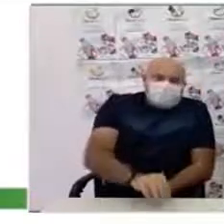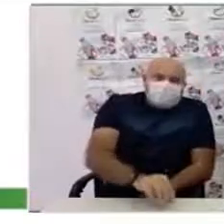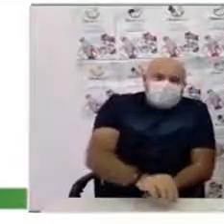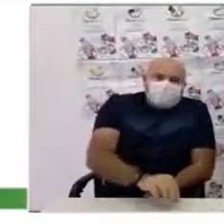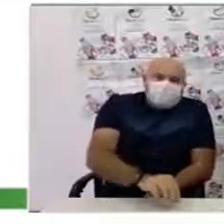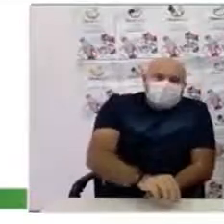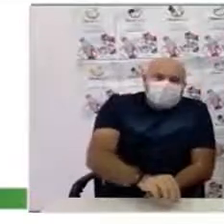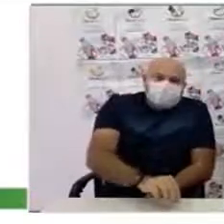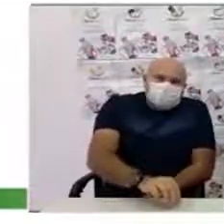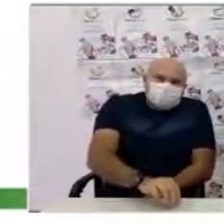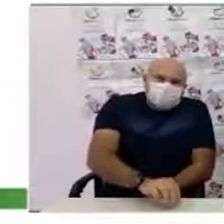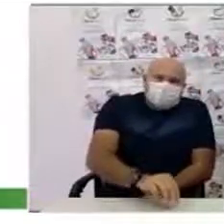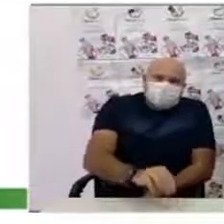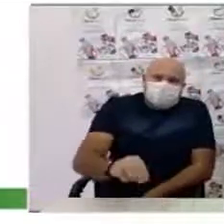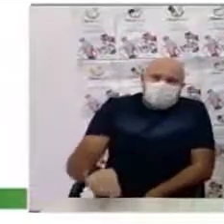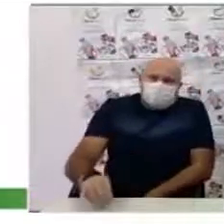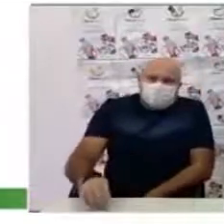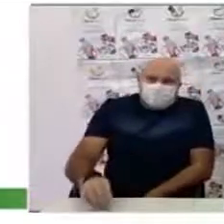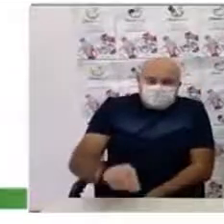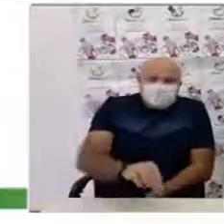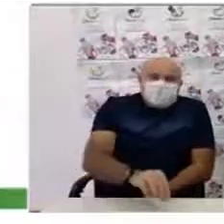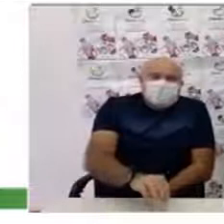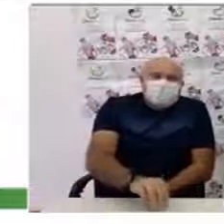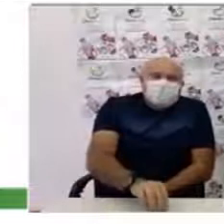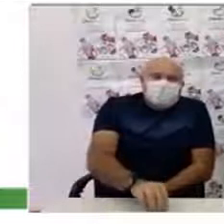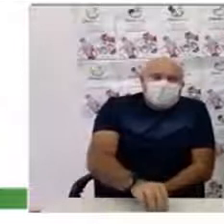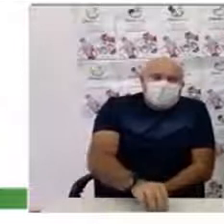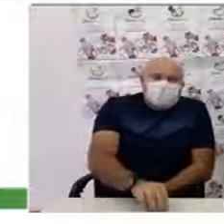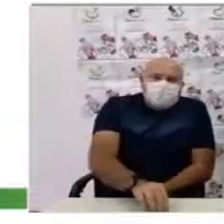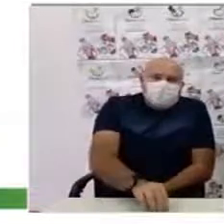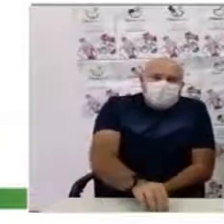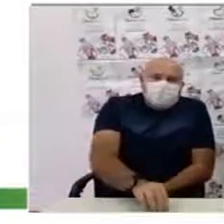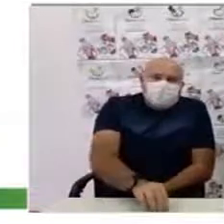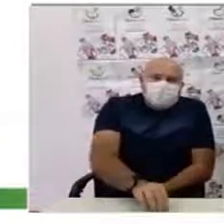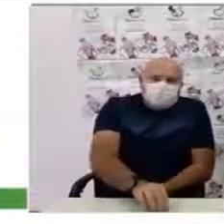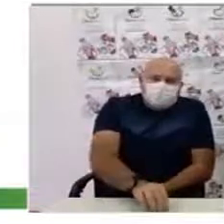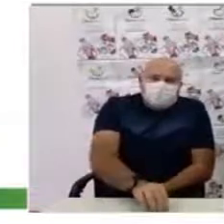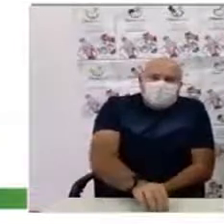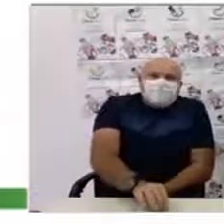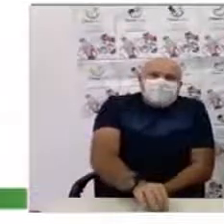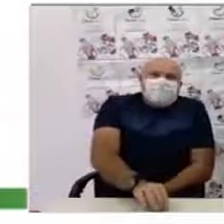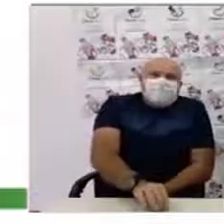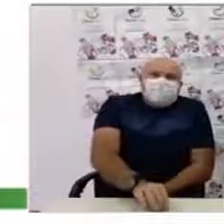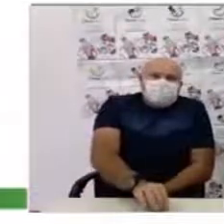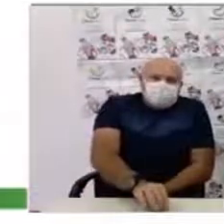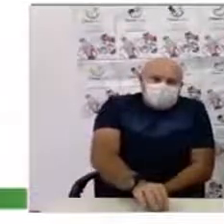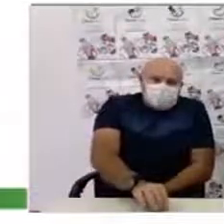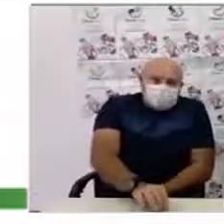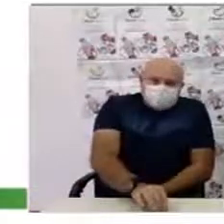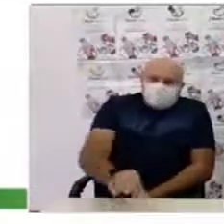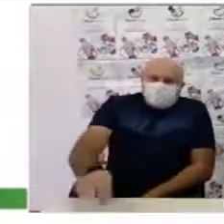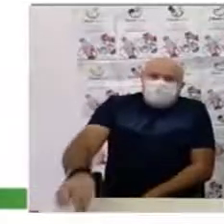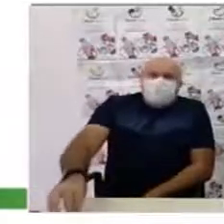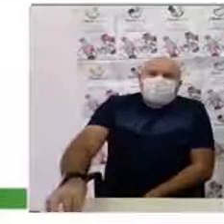se fala na evolução do modelo atômico, para Dalton, a parte científica foi as leis